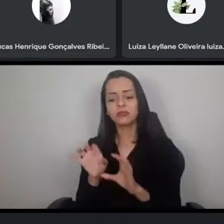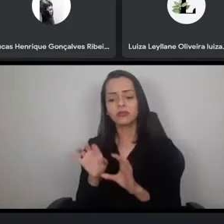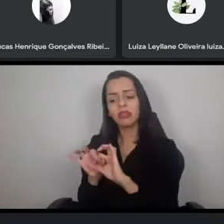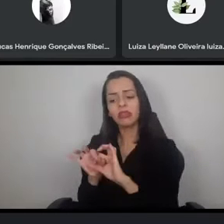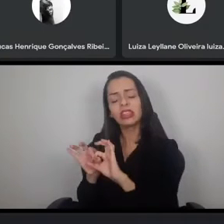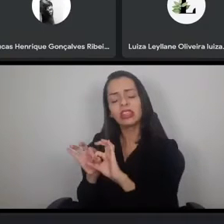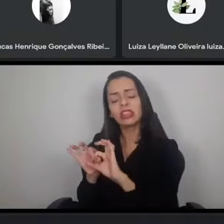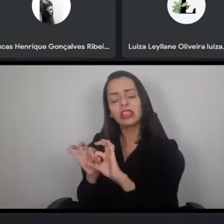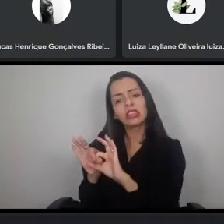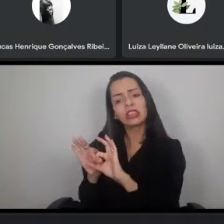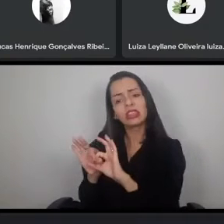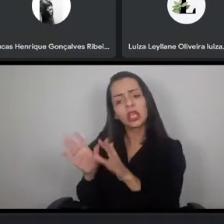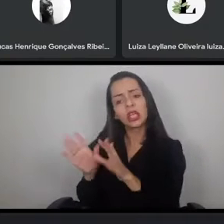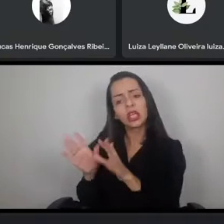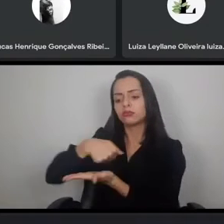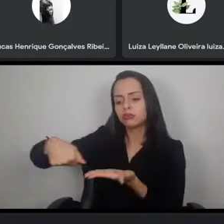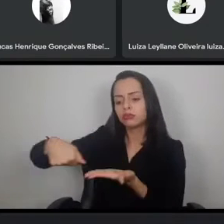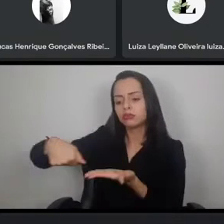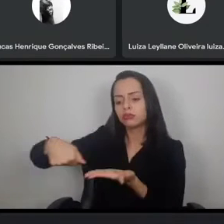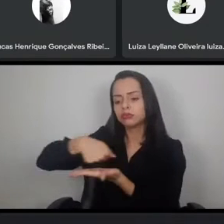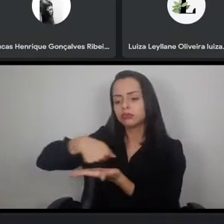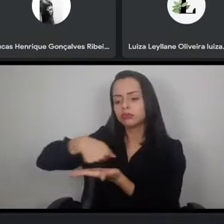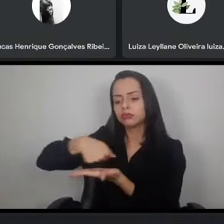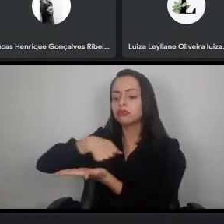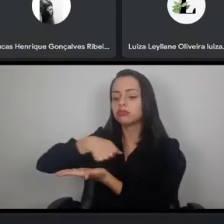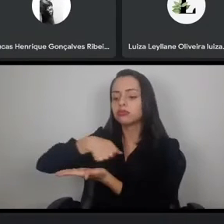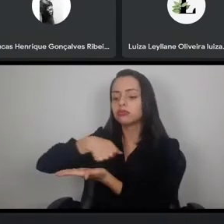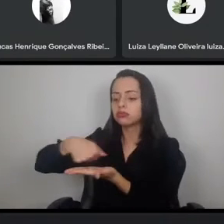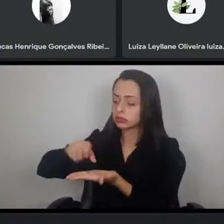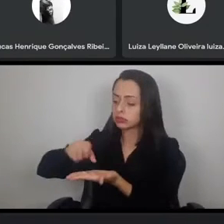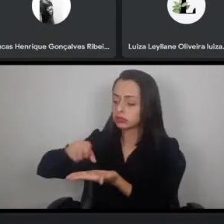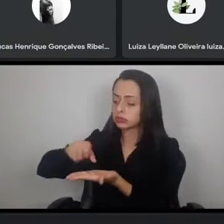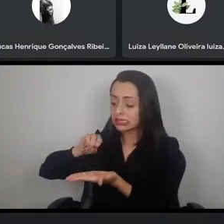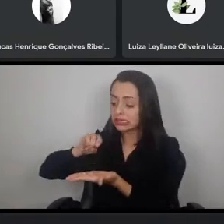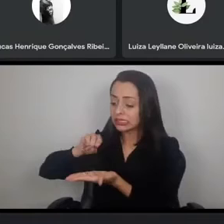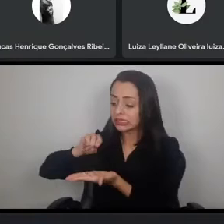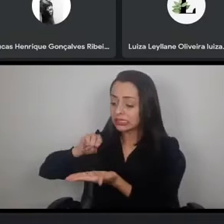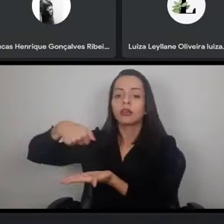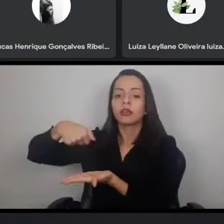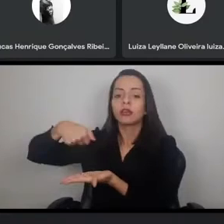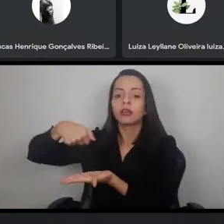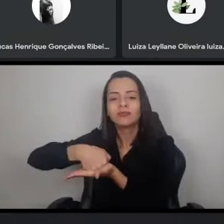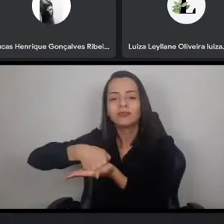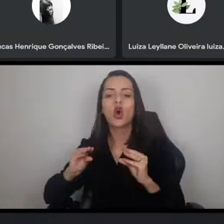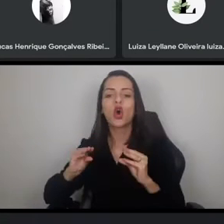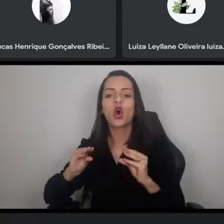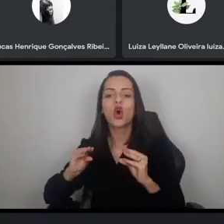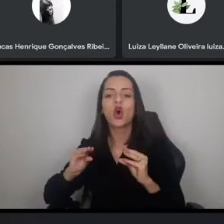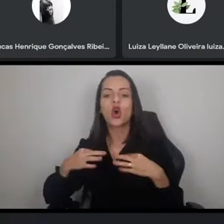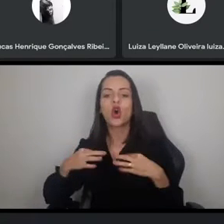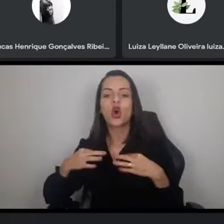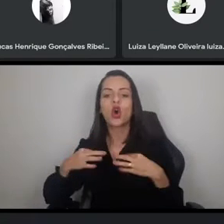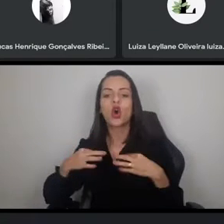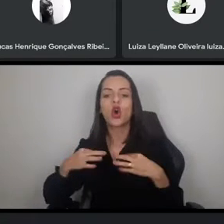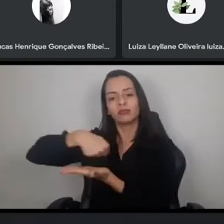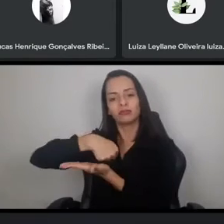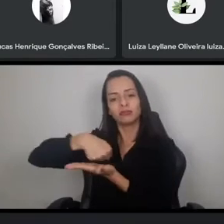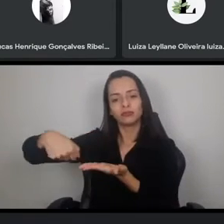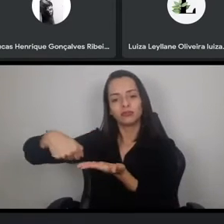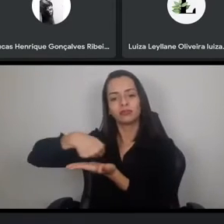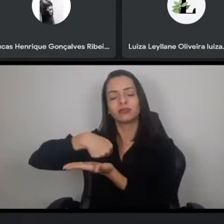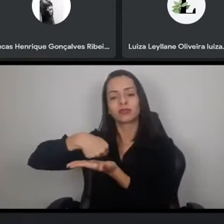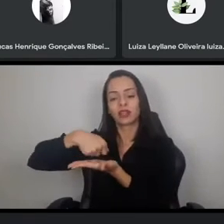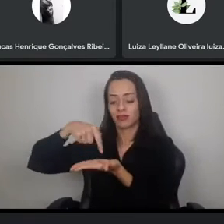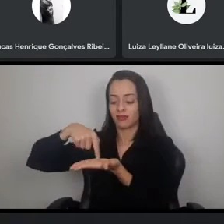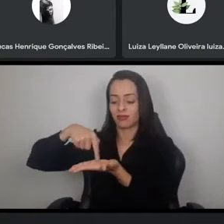porventura ele venha cair sobre a roupa ou sobre o material a qual está sendo utilizado